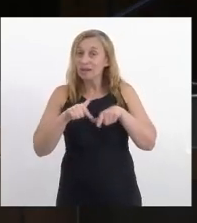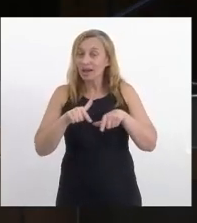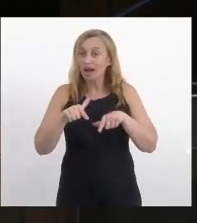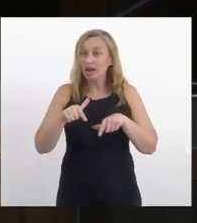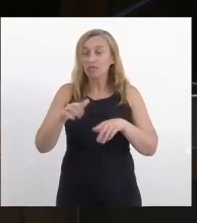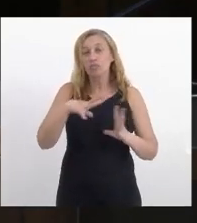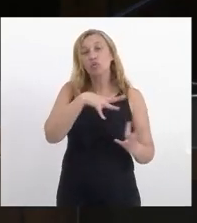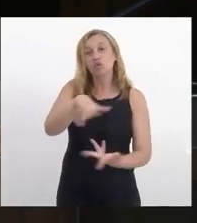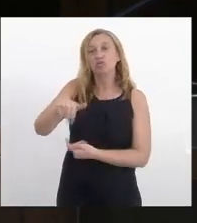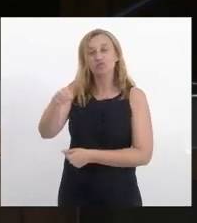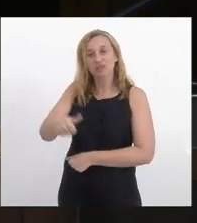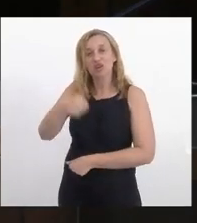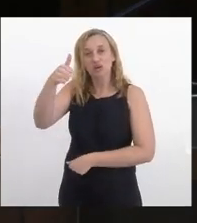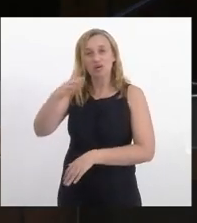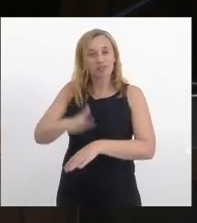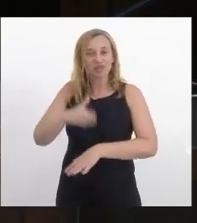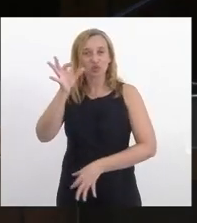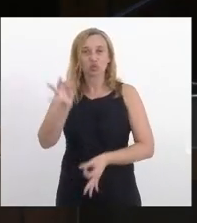mundo melhor e mais justo.